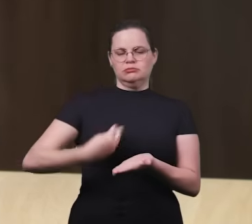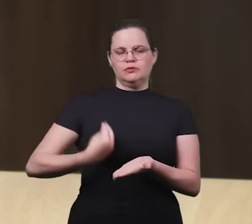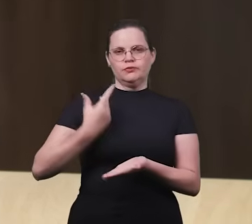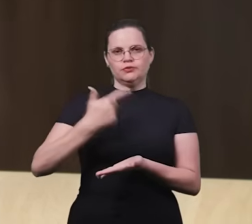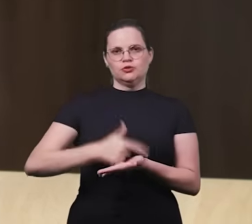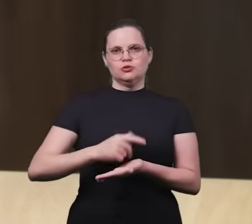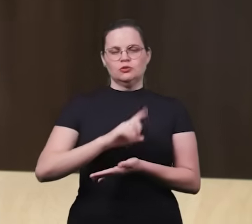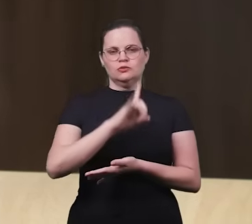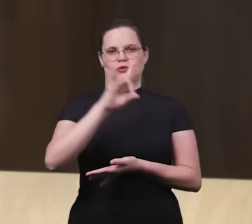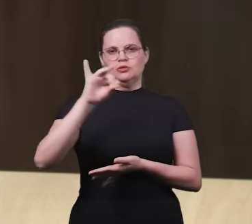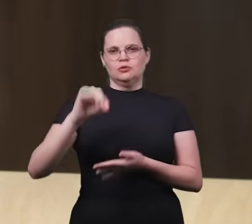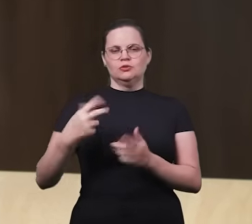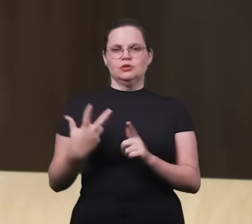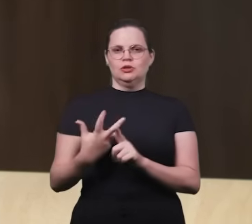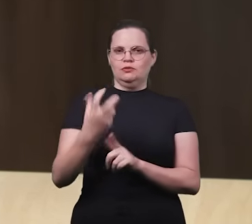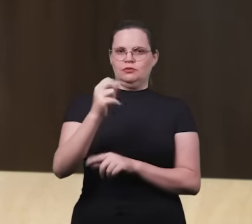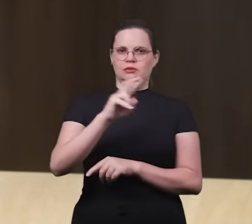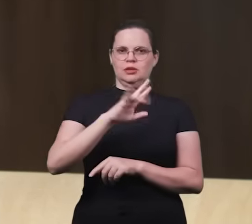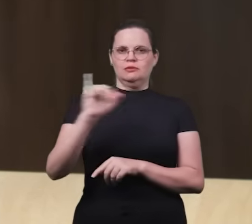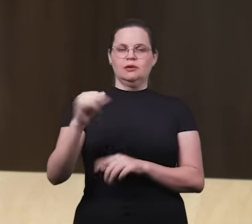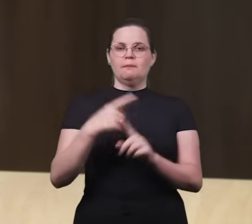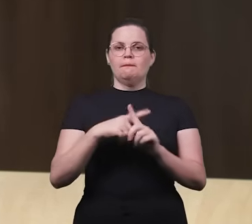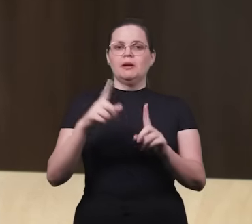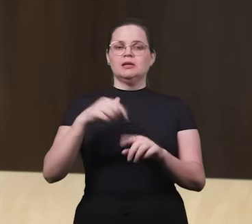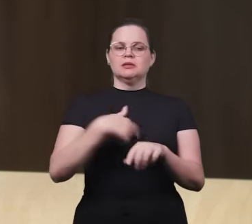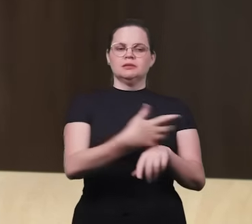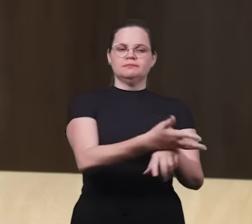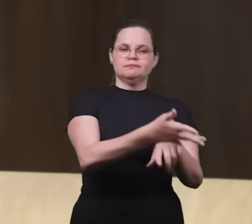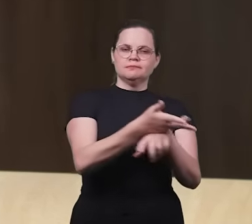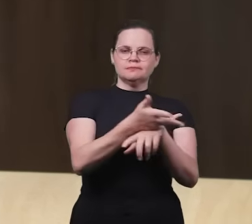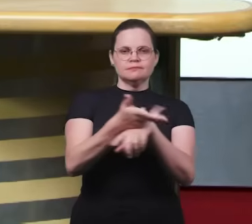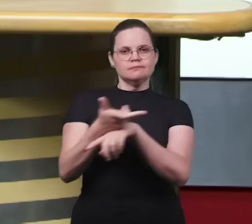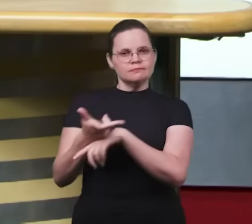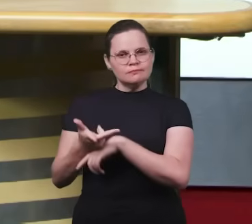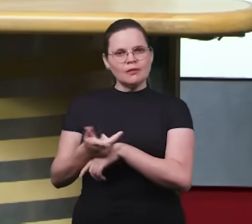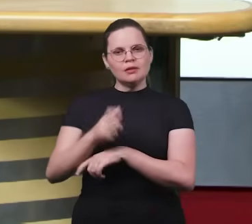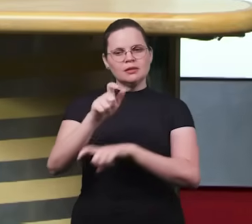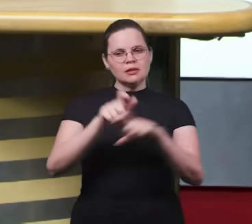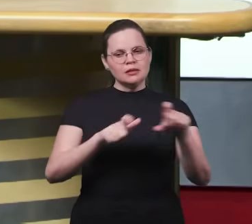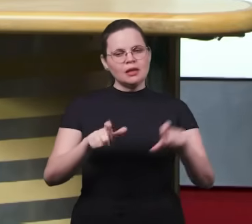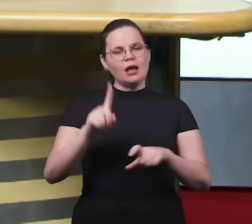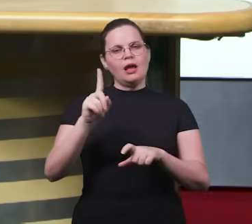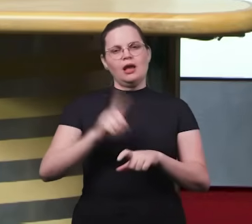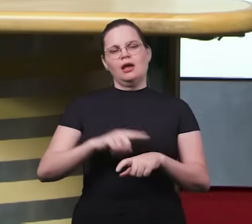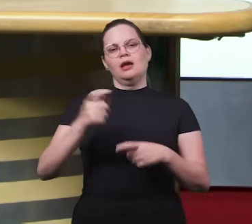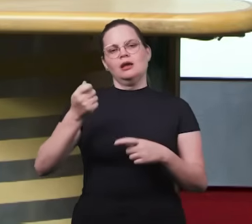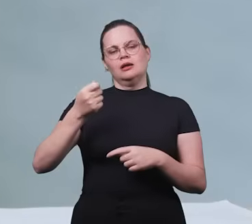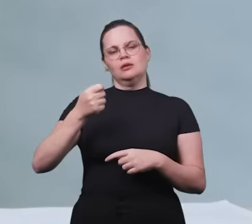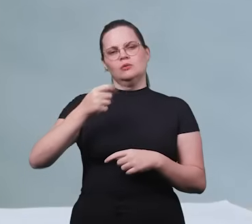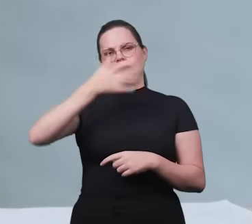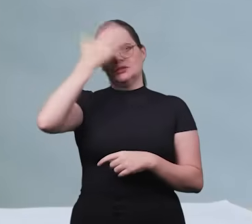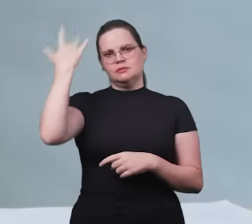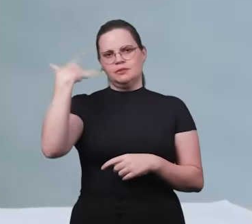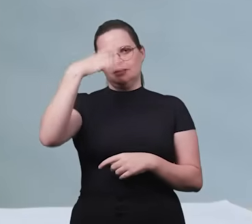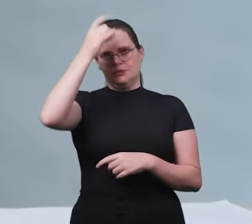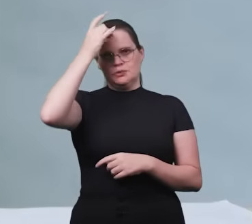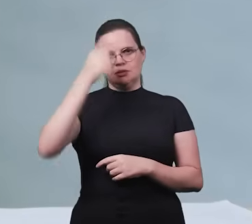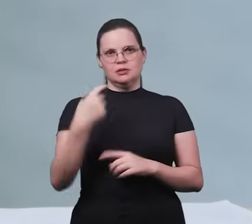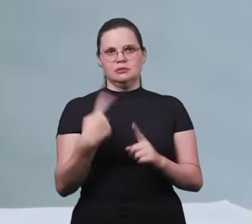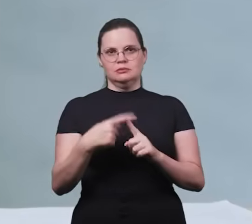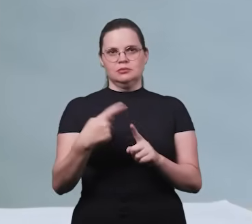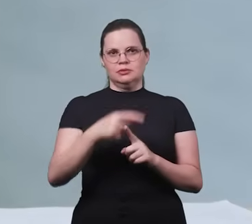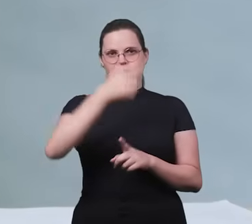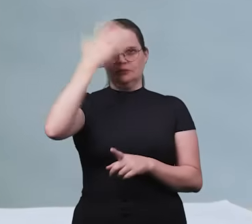voltará, mas quem convence o homem é o Espírito Santo. Justamente porque a palavra ela é cheia do Espírito Santo, ela quebra as resistências,